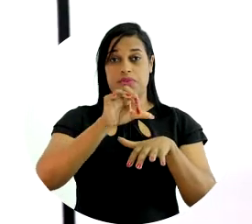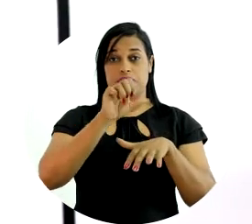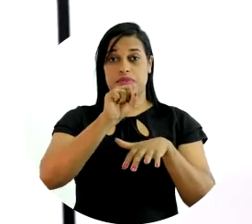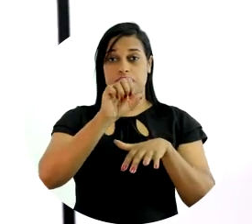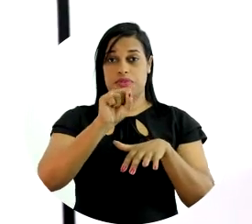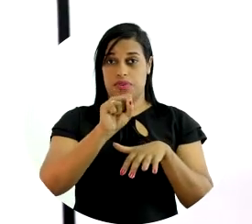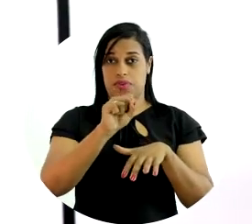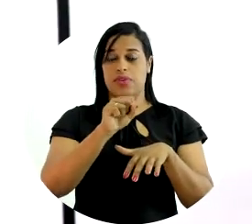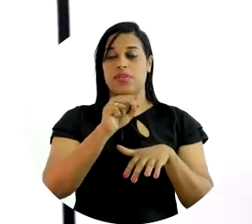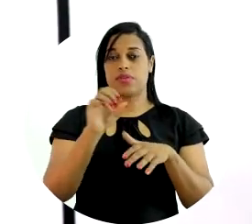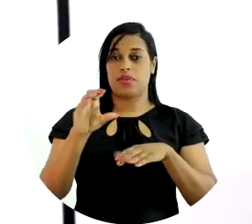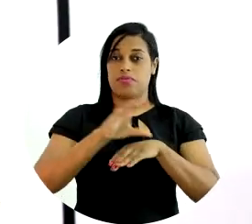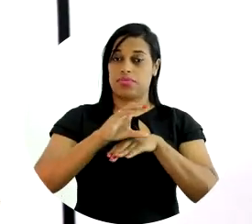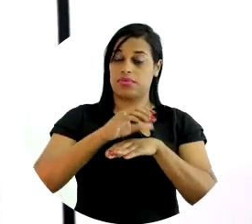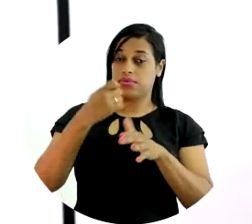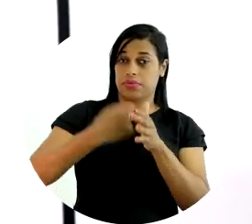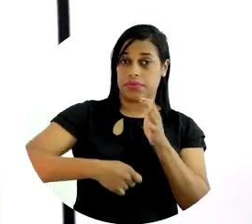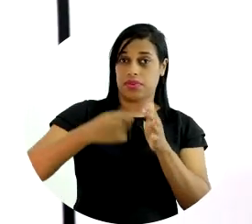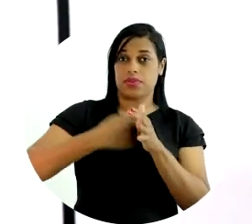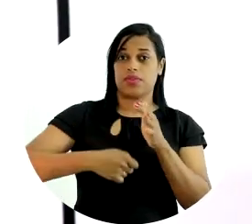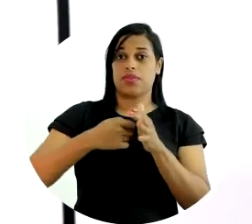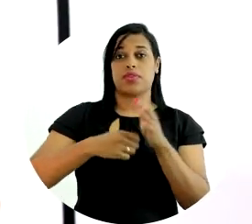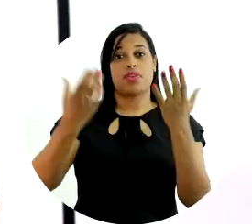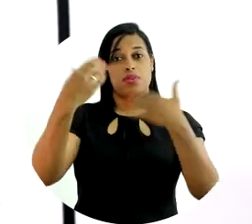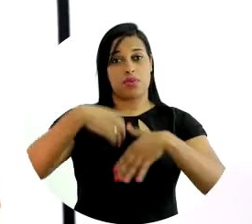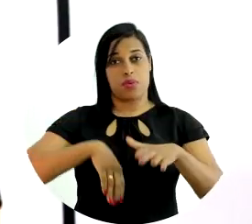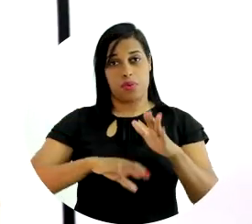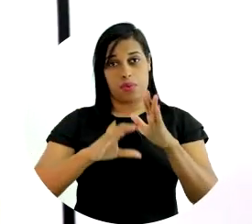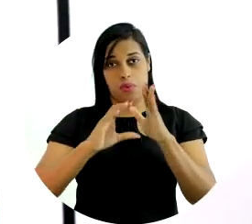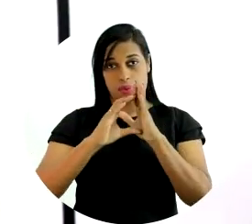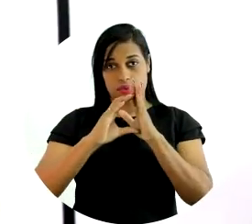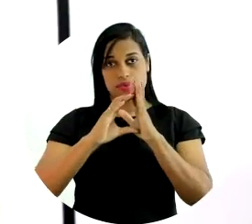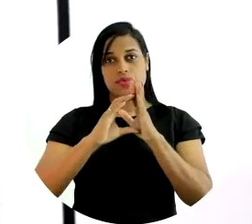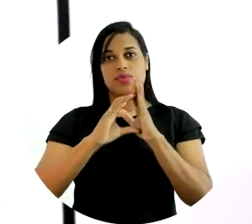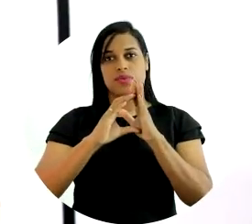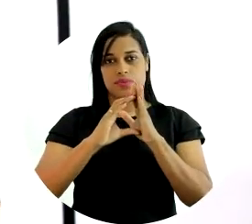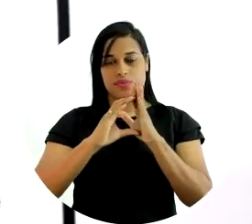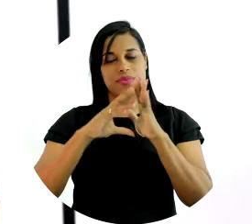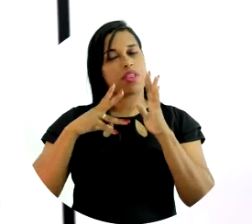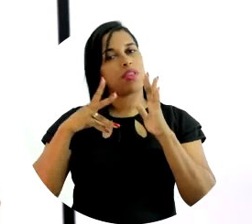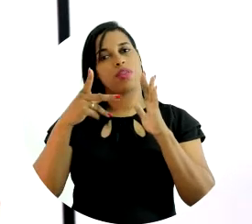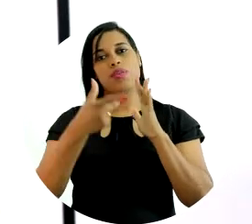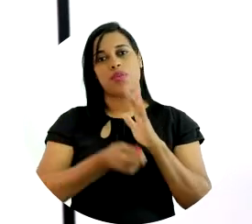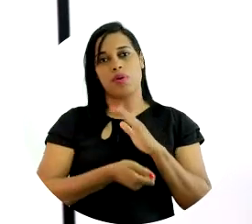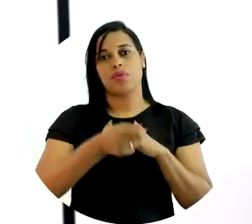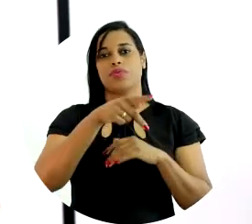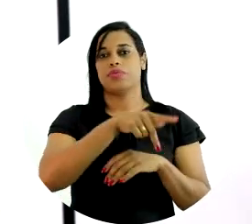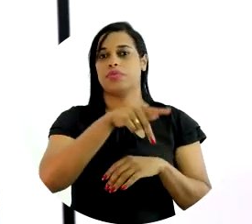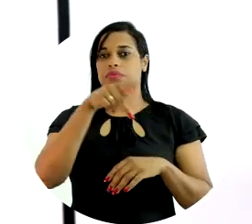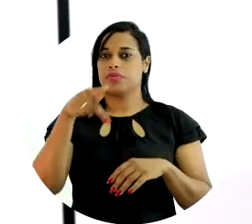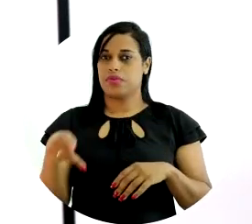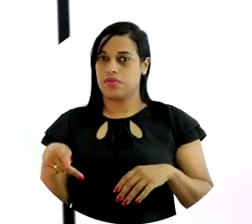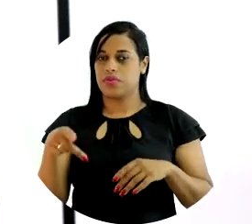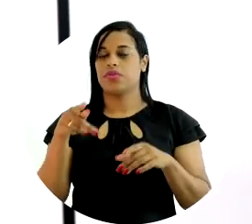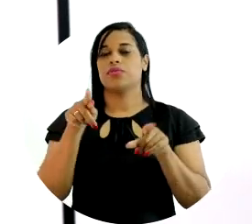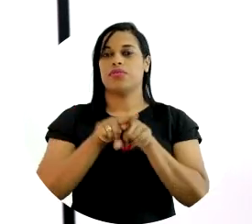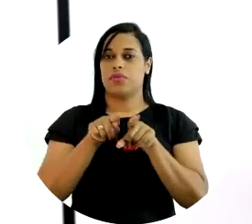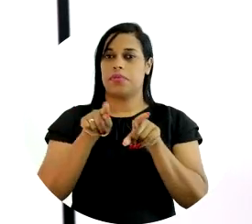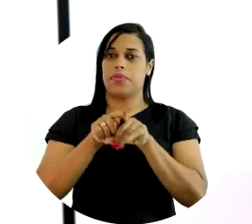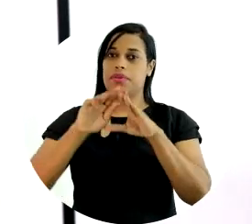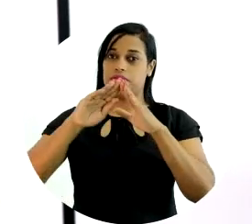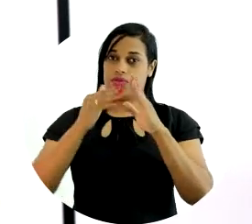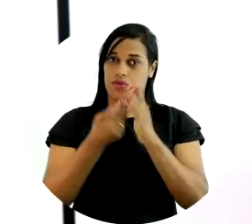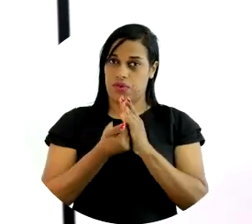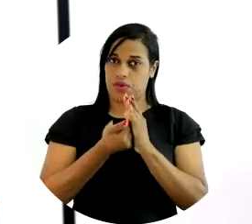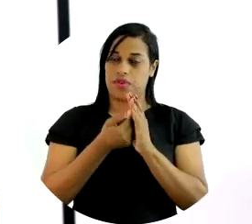de 1988 que instituiu a obrigatoriedade do concurso público pra todos os funcionários públicos daí